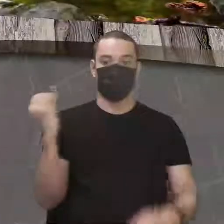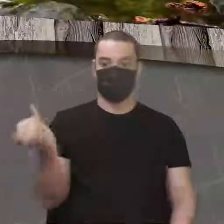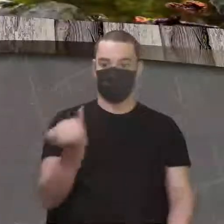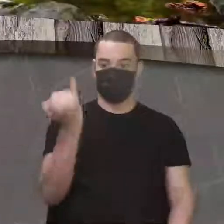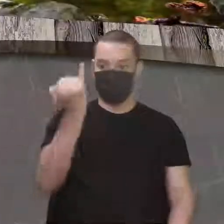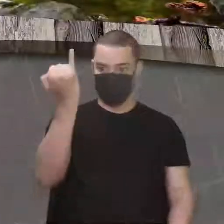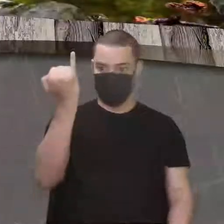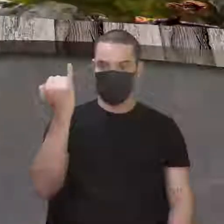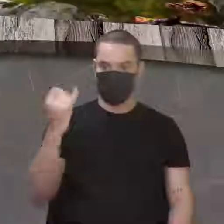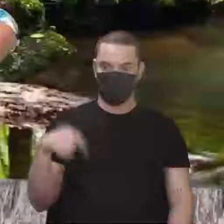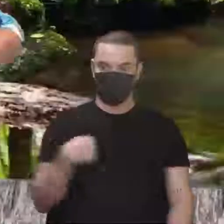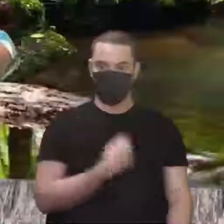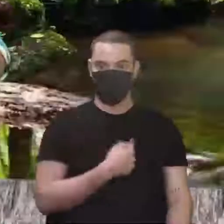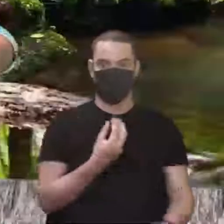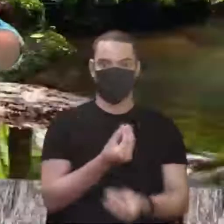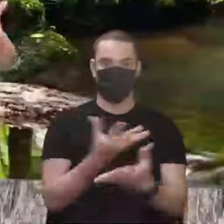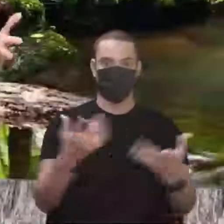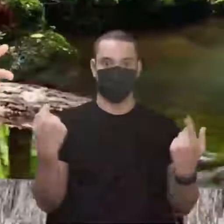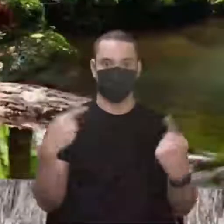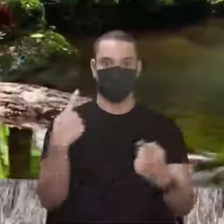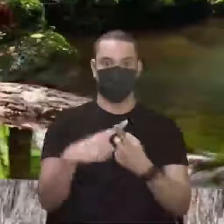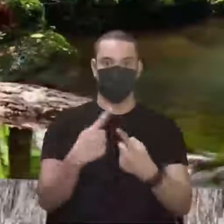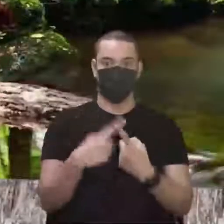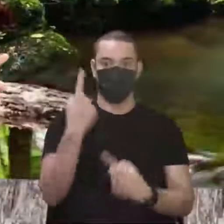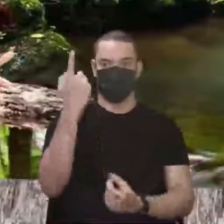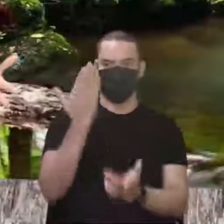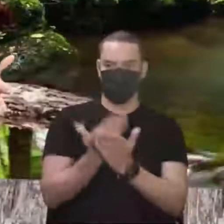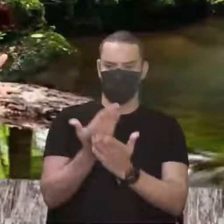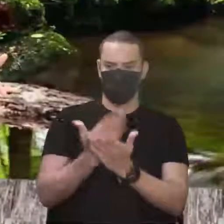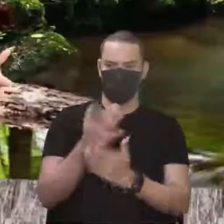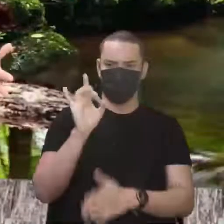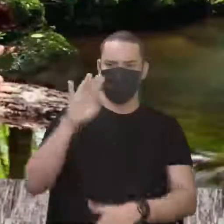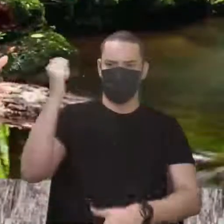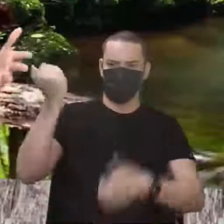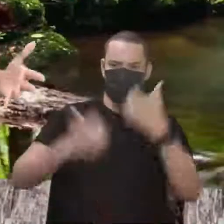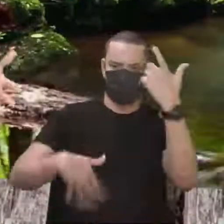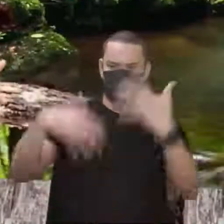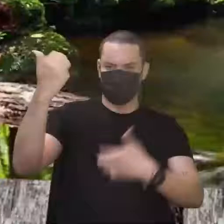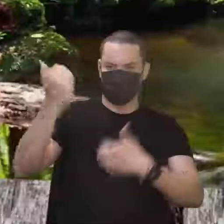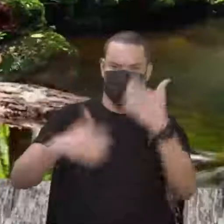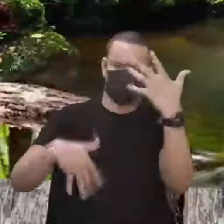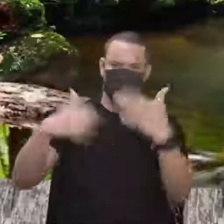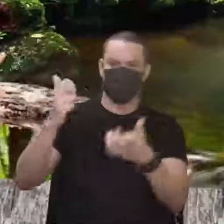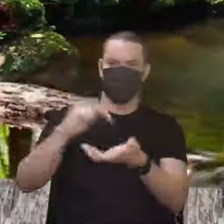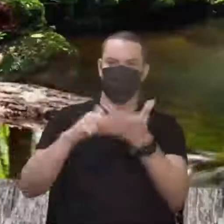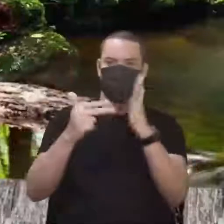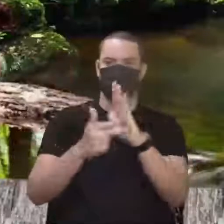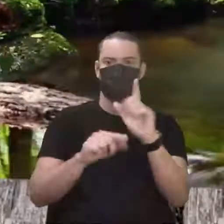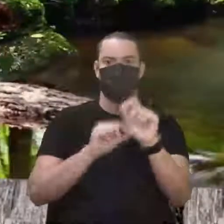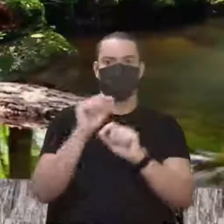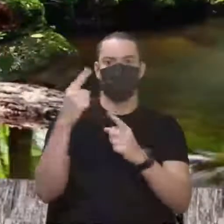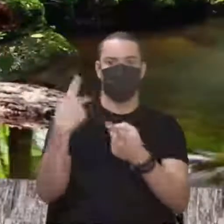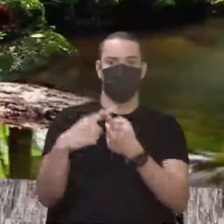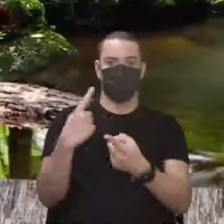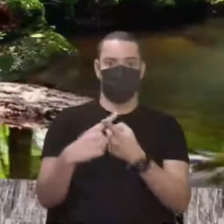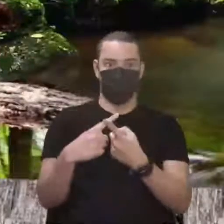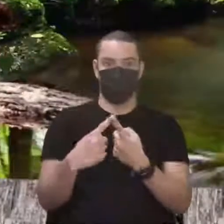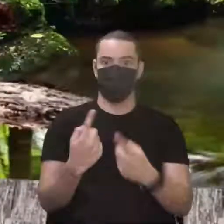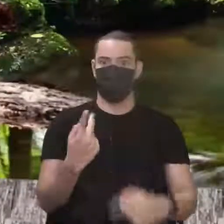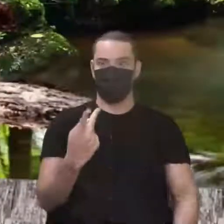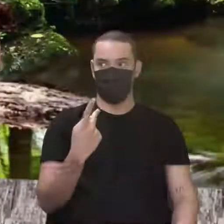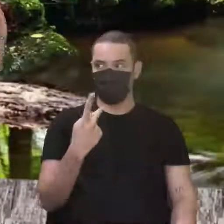importância tão grande que a gente está dando, por que separar uma aula só sobre isso? Justamente porque eu e